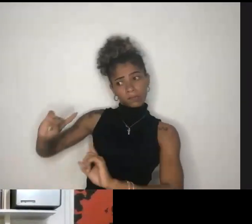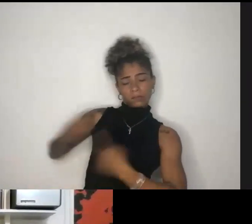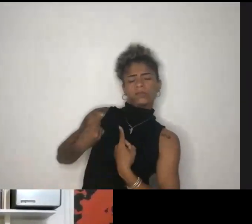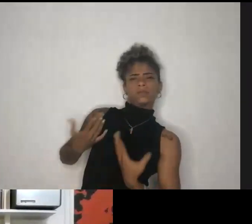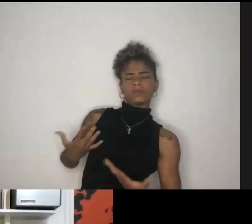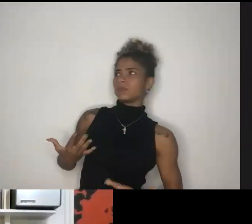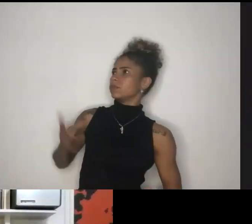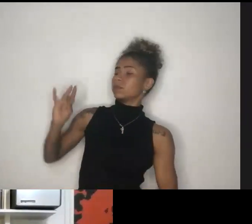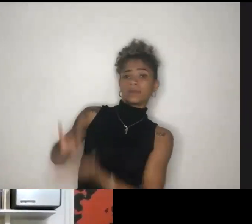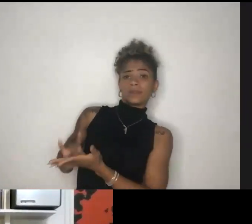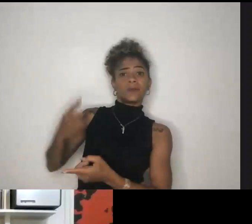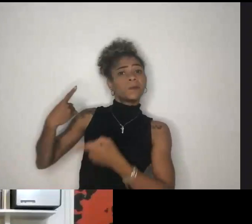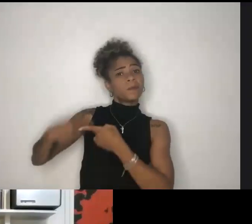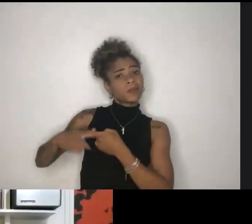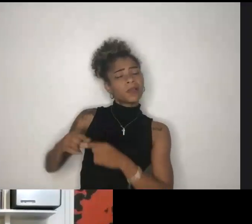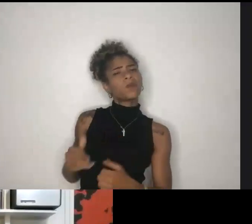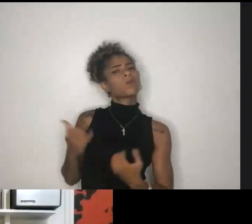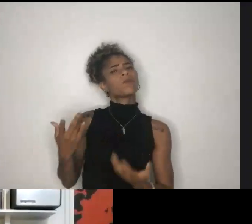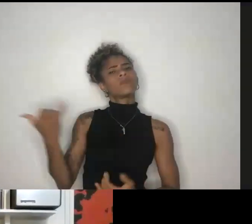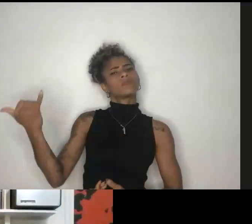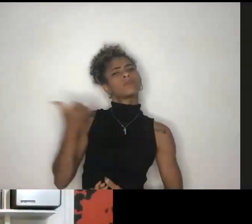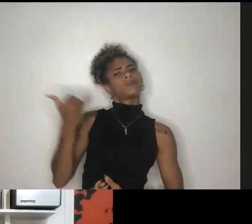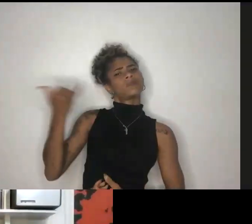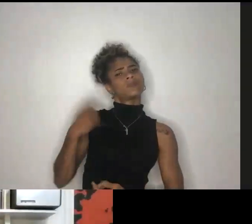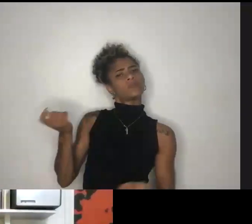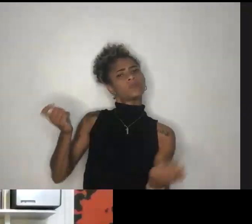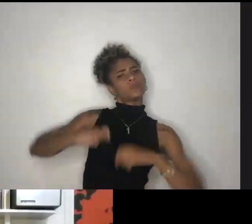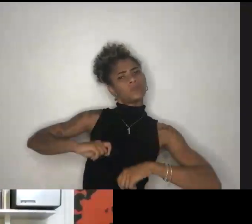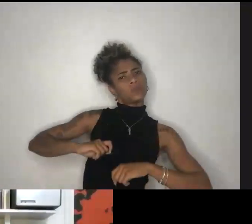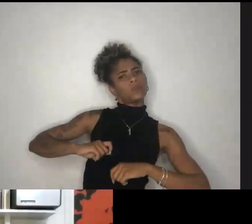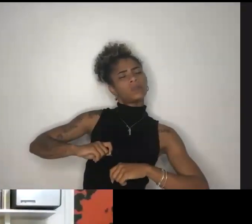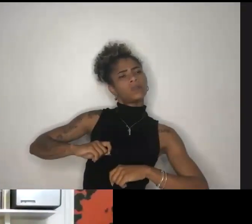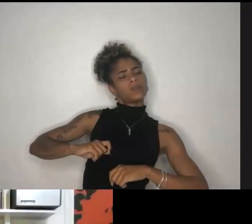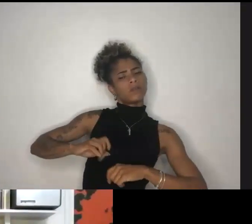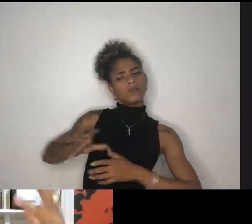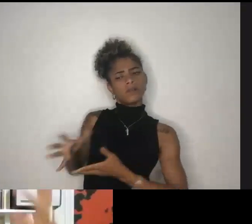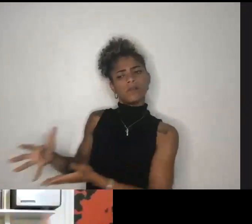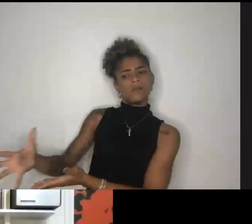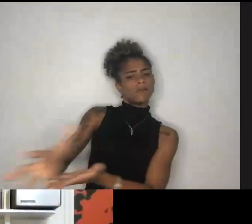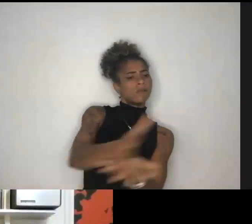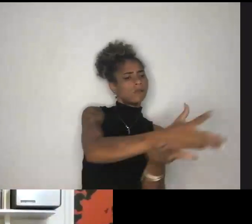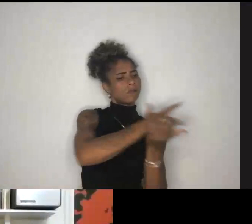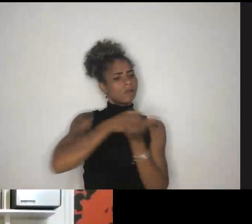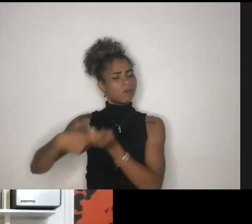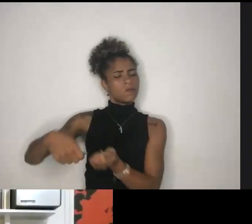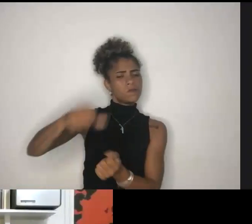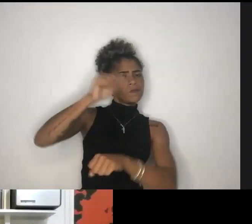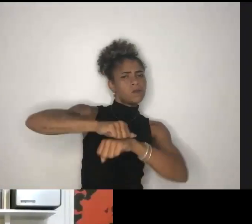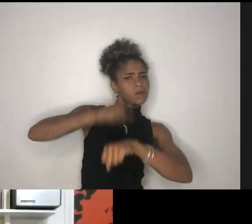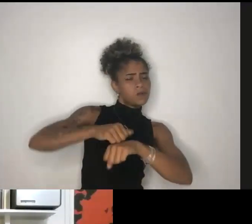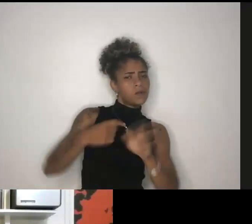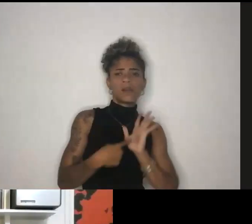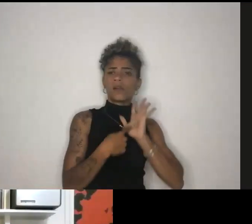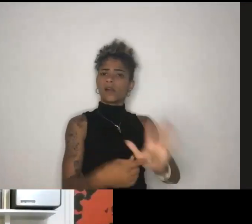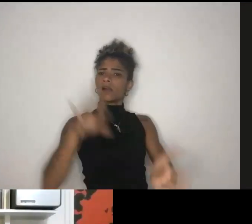né porque quando você me fala aqui sobre capacidade de materializar a capacidade executiva de entrega você mostra uma